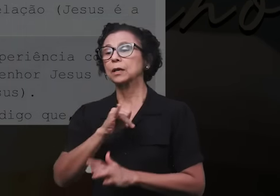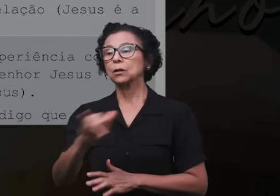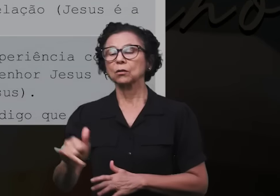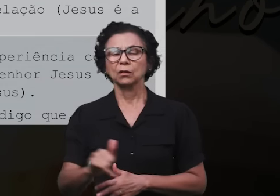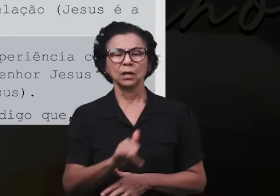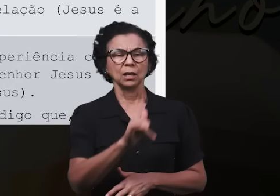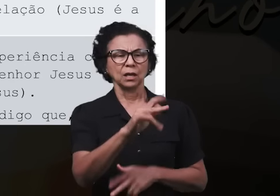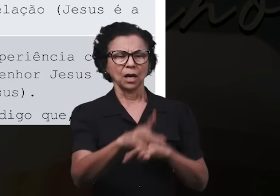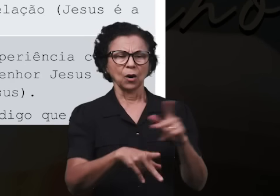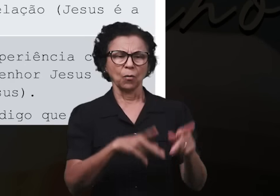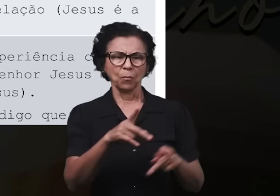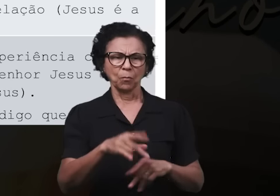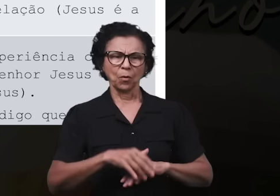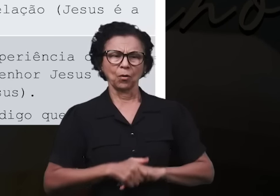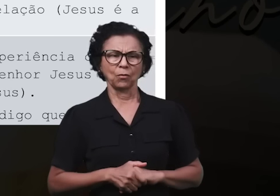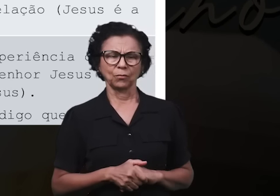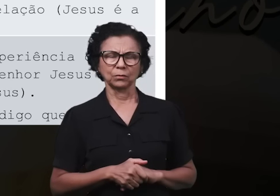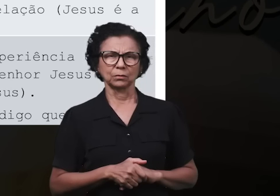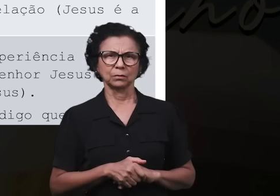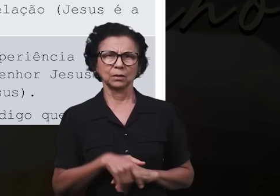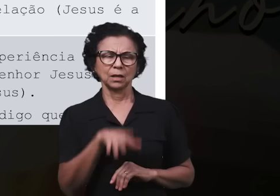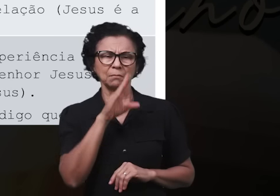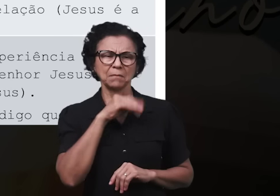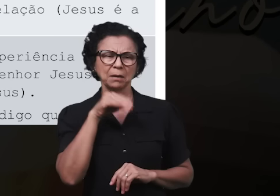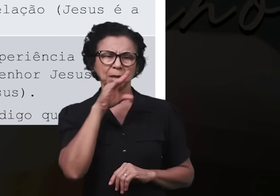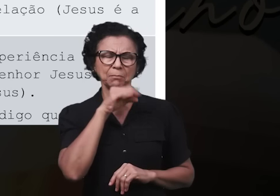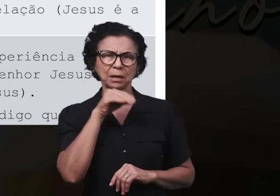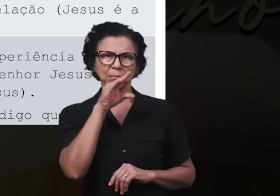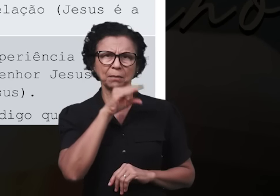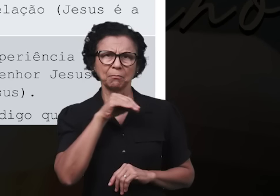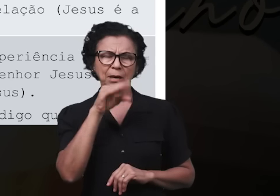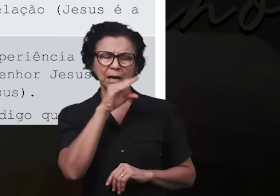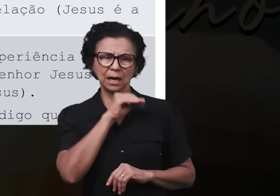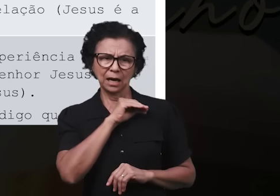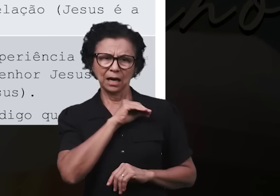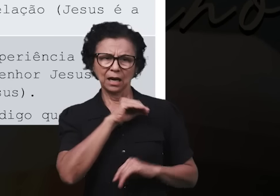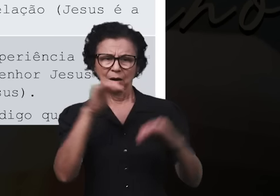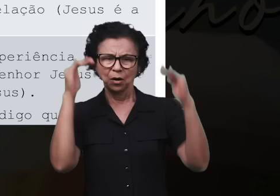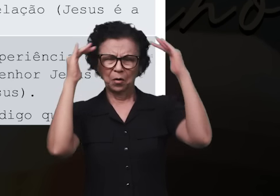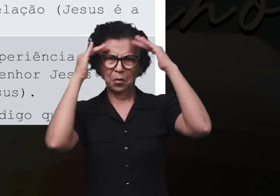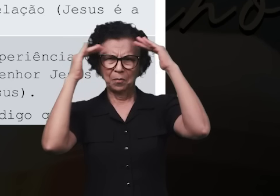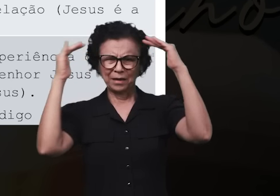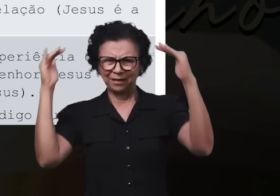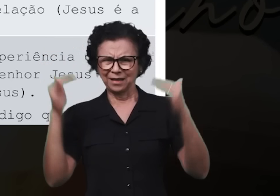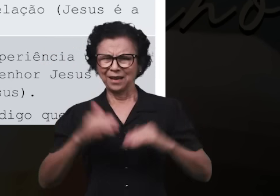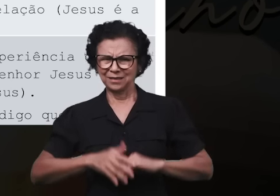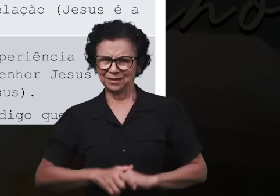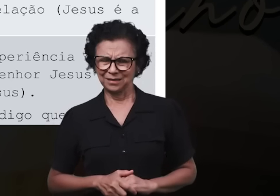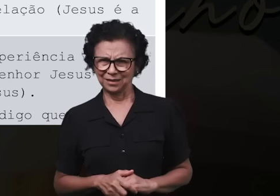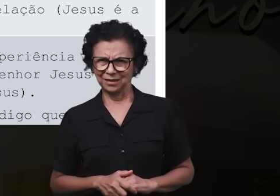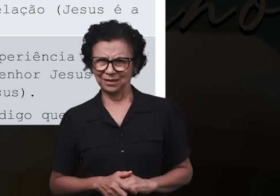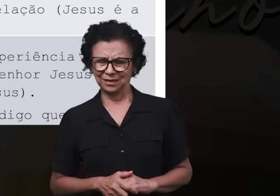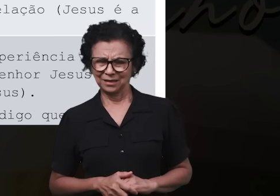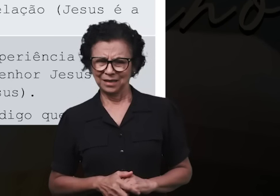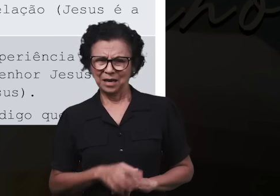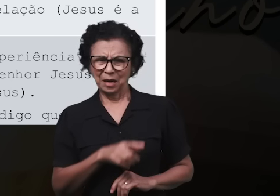com os seus lábios, mas o seu coração está longe de mim. Isso é o homem que quer agradar a Deus, mas